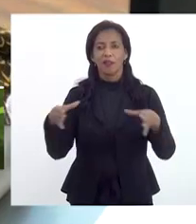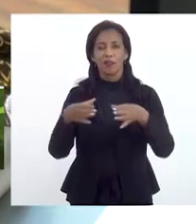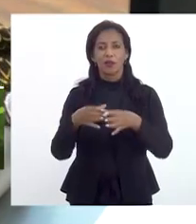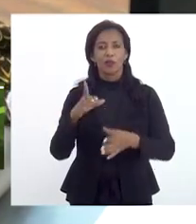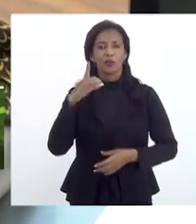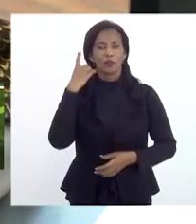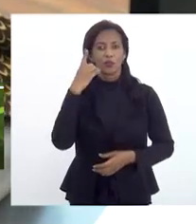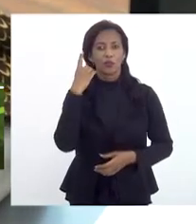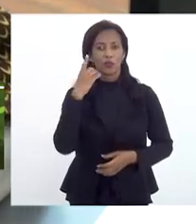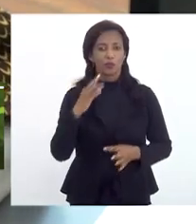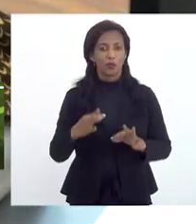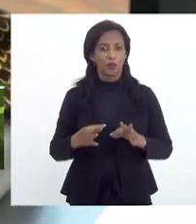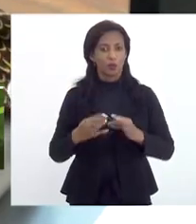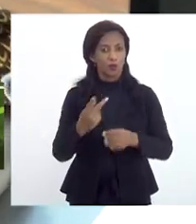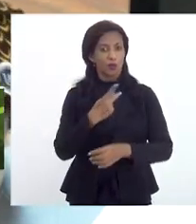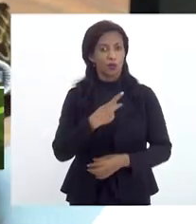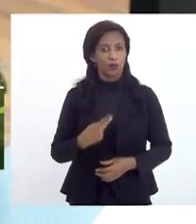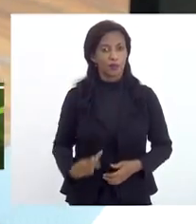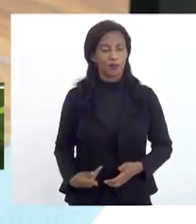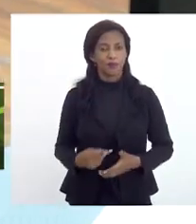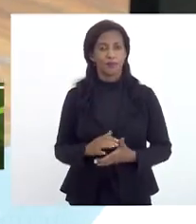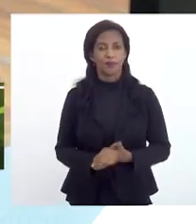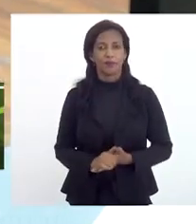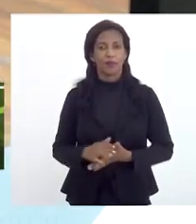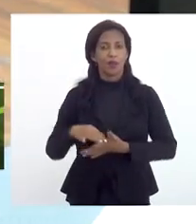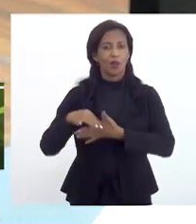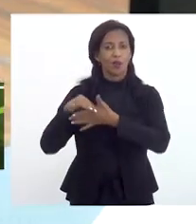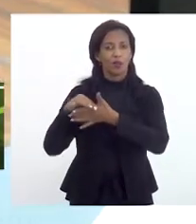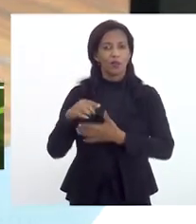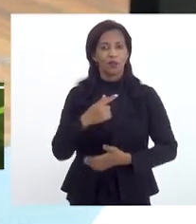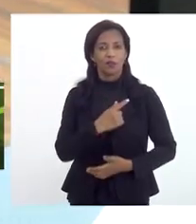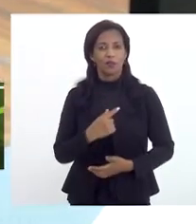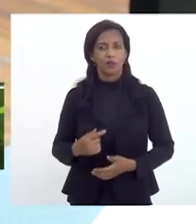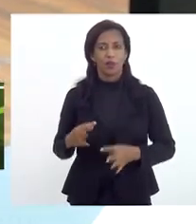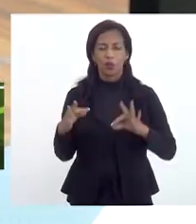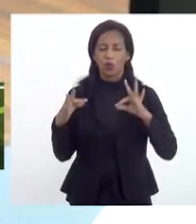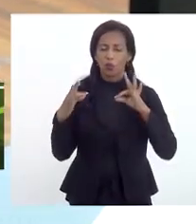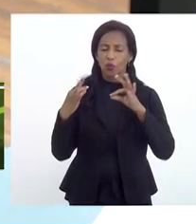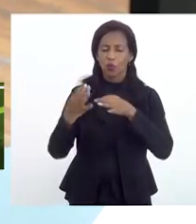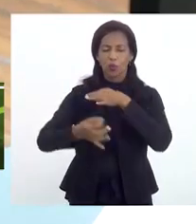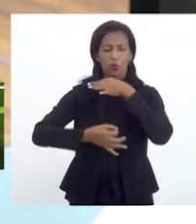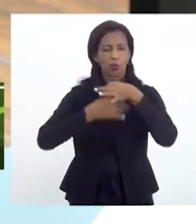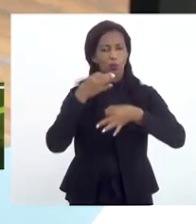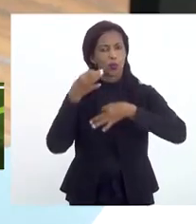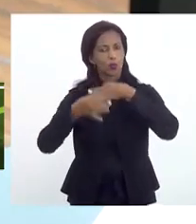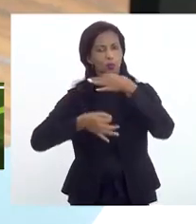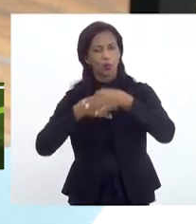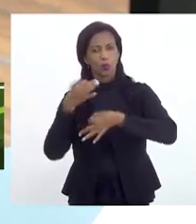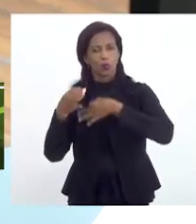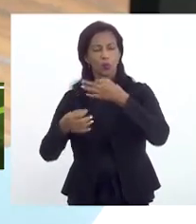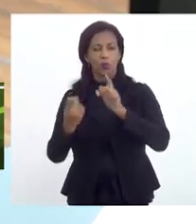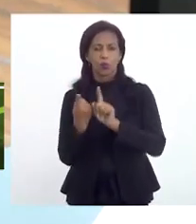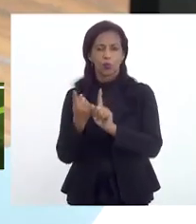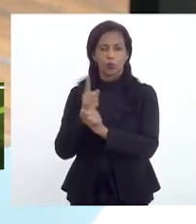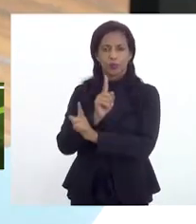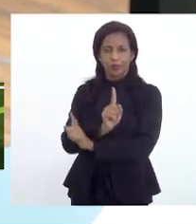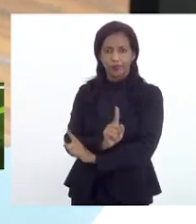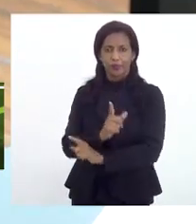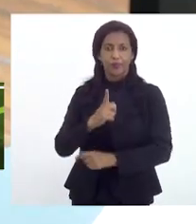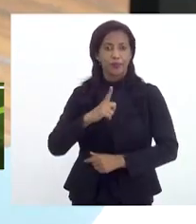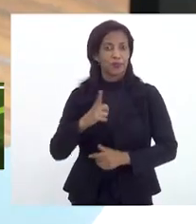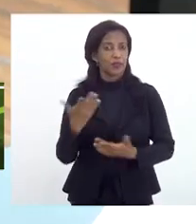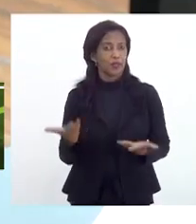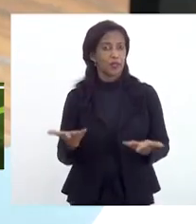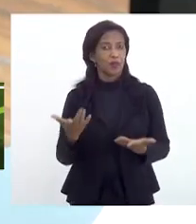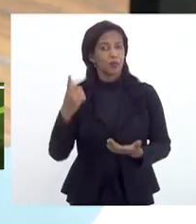deputados e deputadas Ao nosso presidente Ao líder do governo Com todas as questões Contrárias, né? Que temos